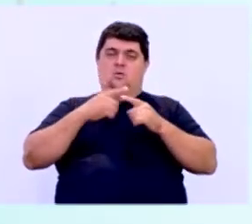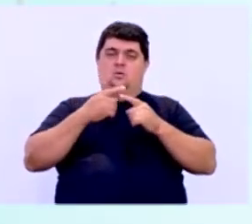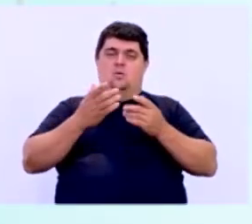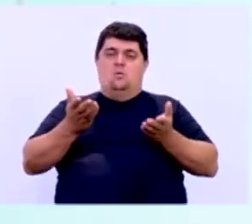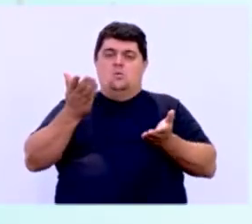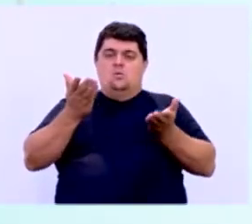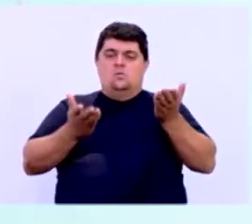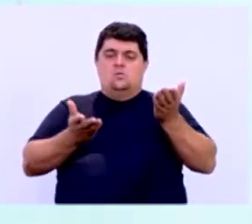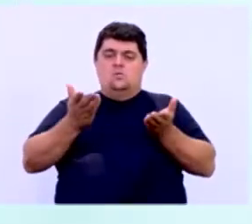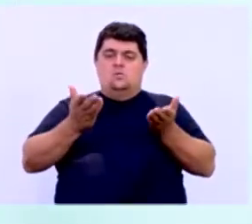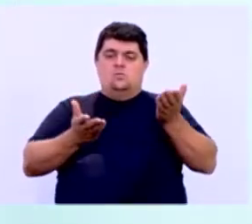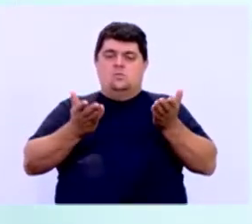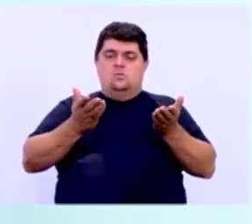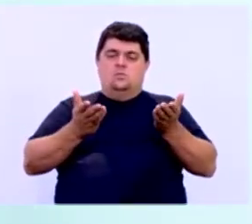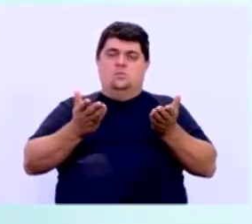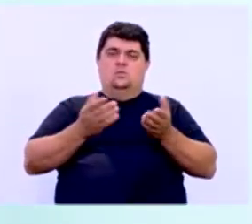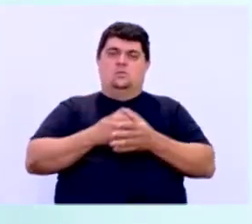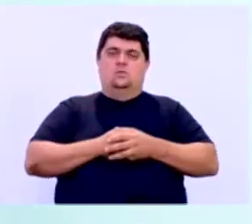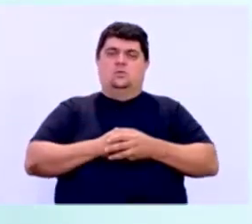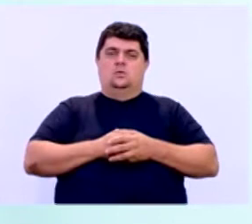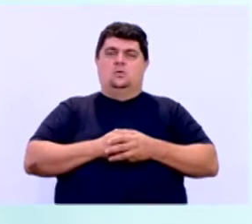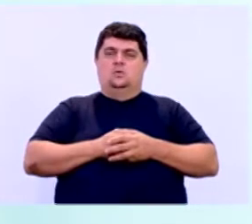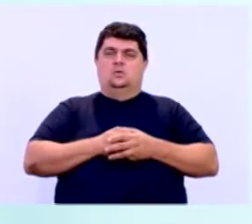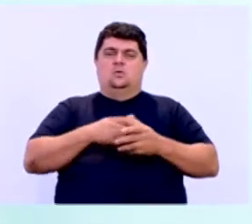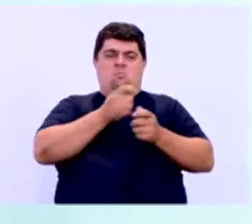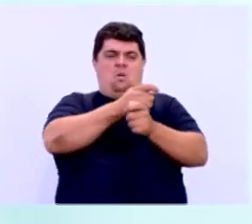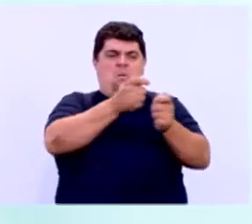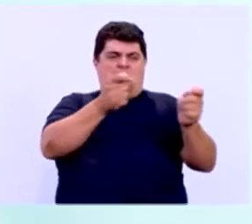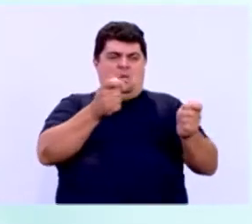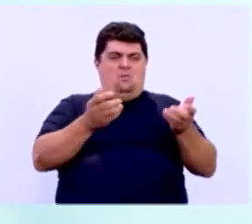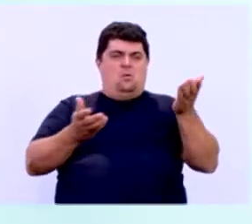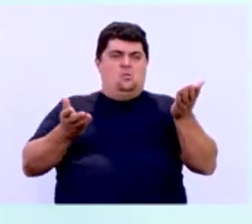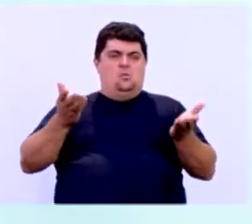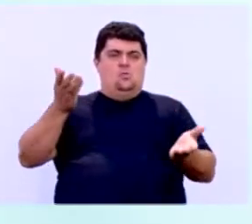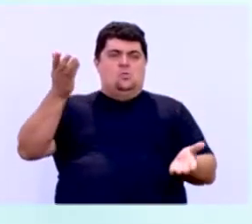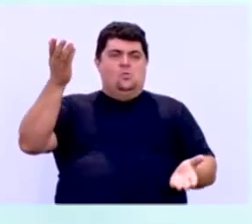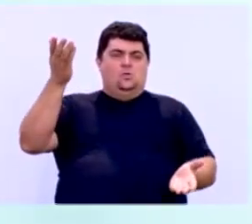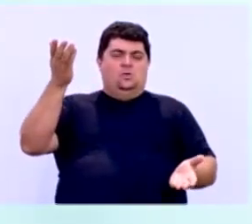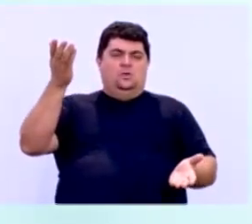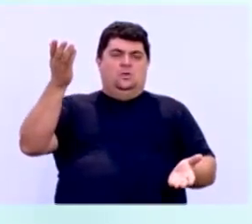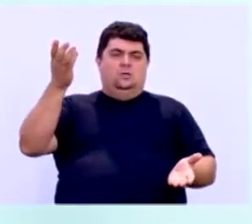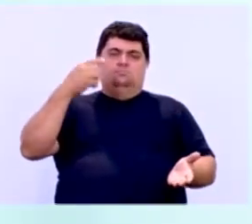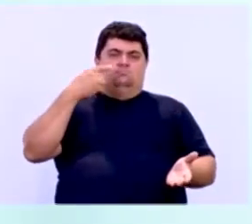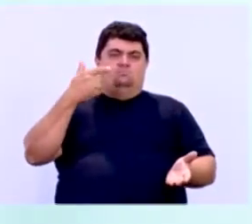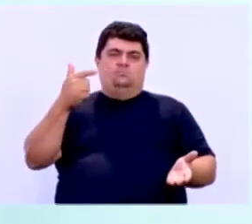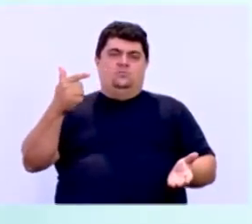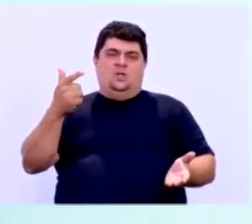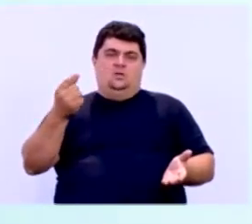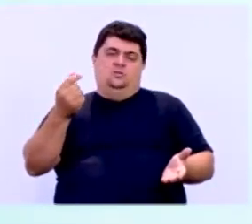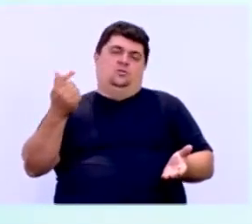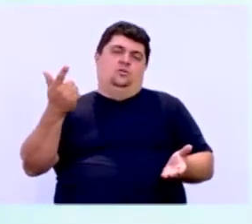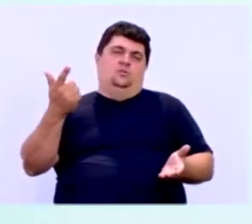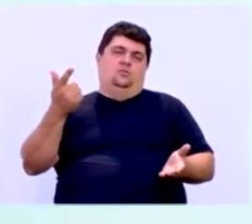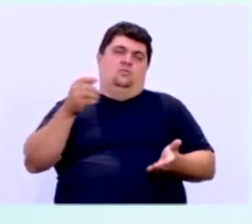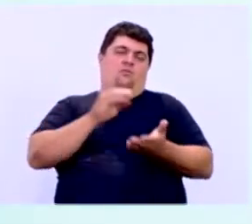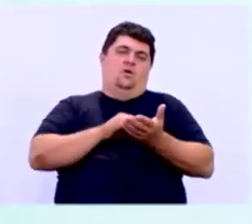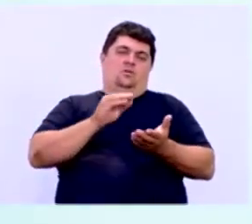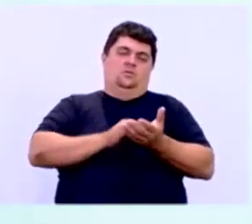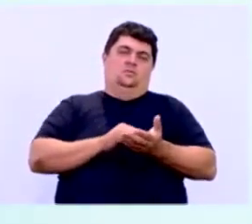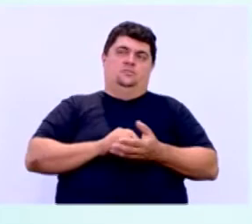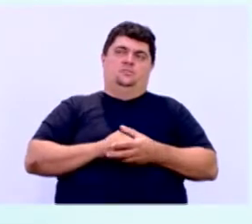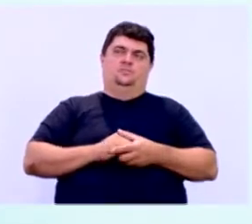muita receita e pouco gasto, também vai ficar torta. É óbvio que eu preciso dessa receita fazer investimentos dentro da